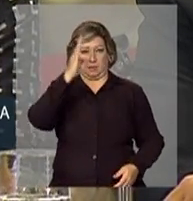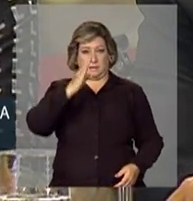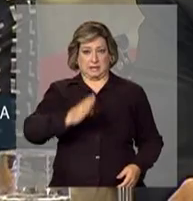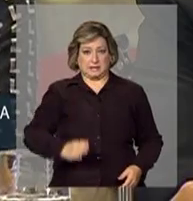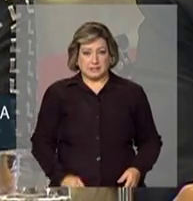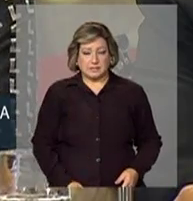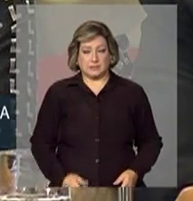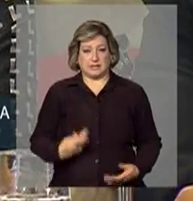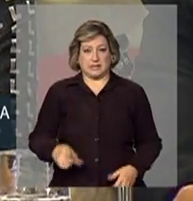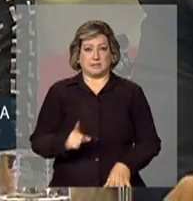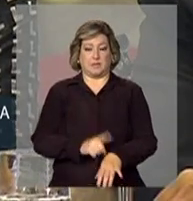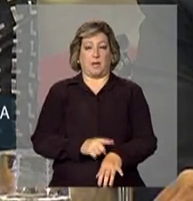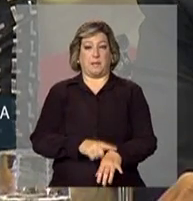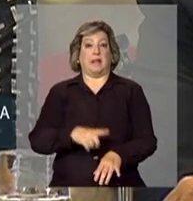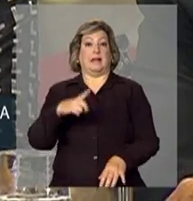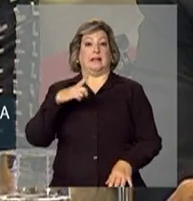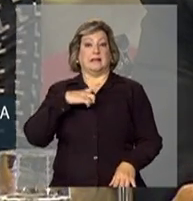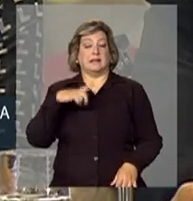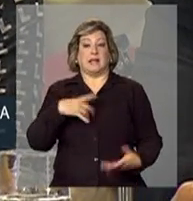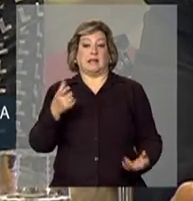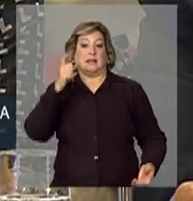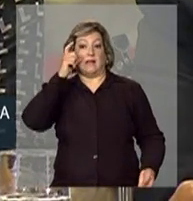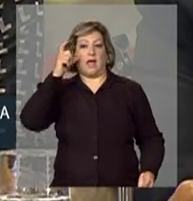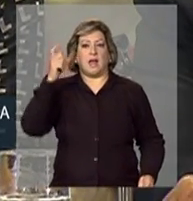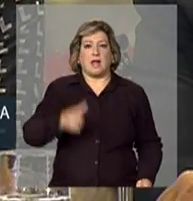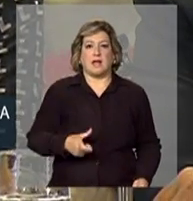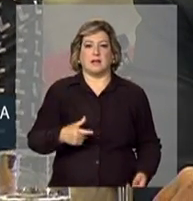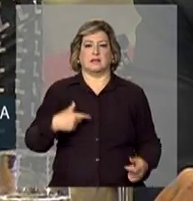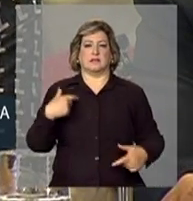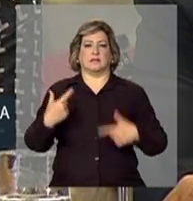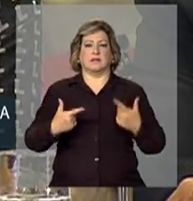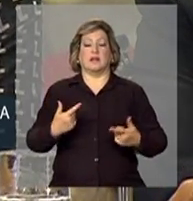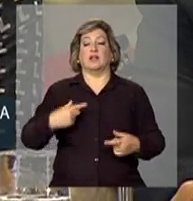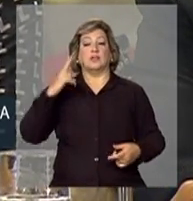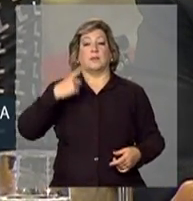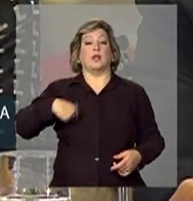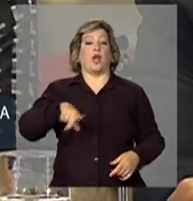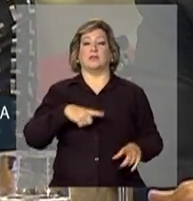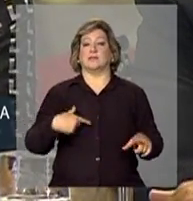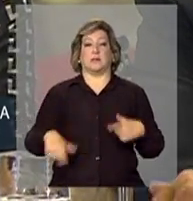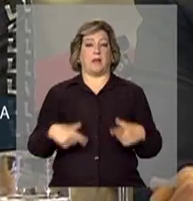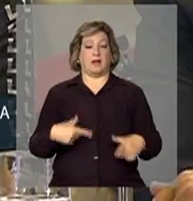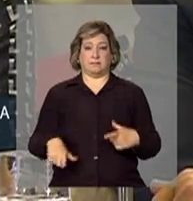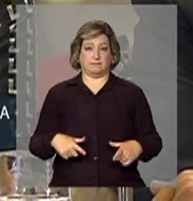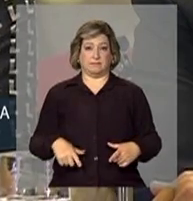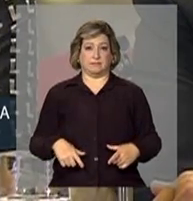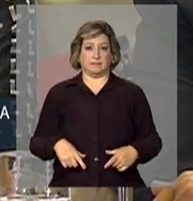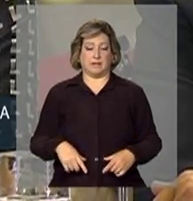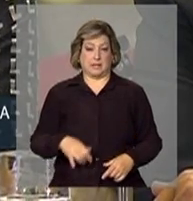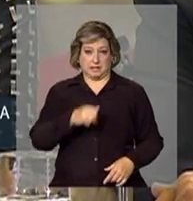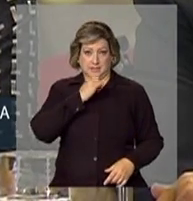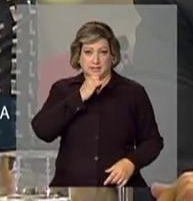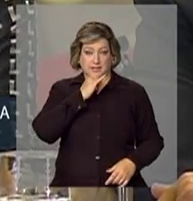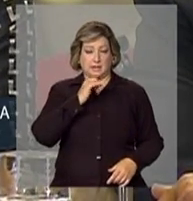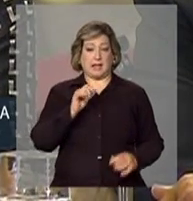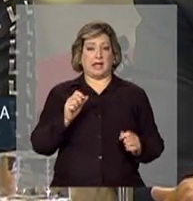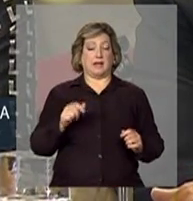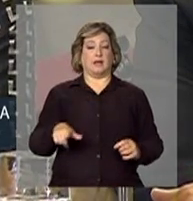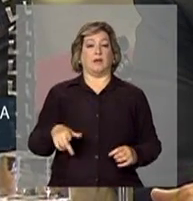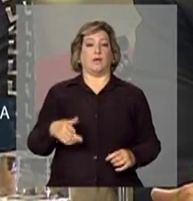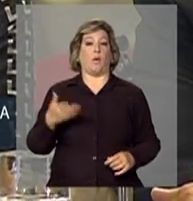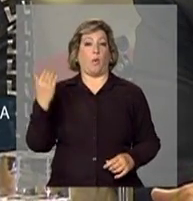clima de interesse, de mobilização em relação aos nossos trabalhos. Por exemplo, assim que a Comissão da Verdade